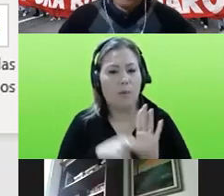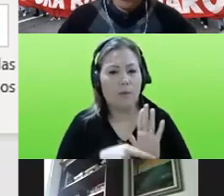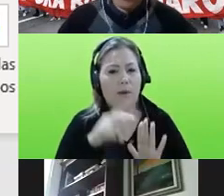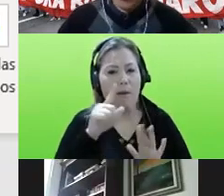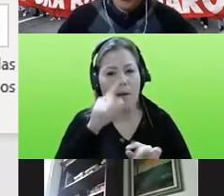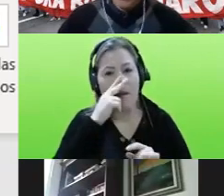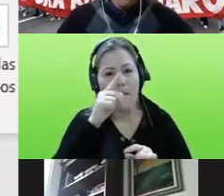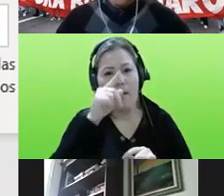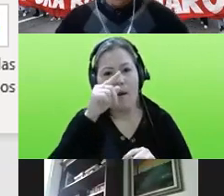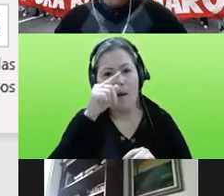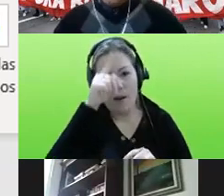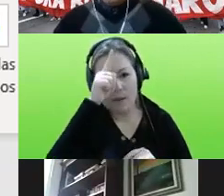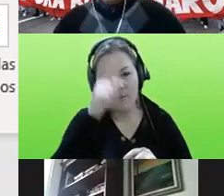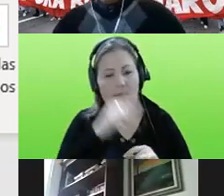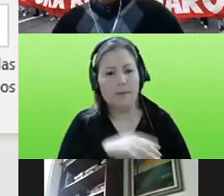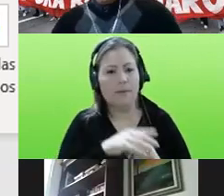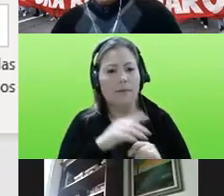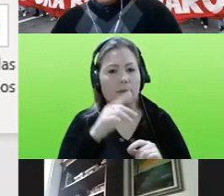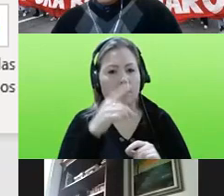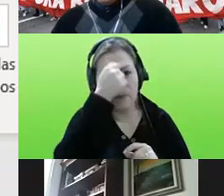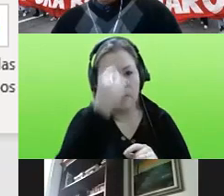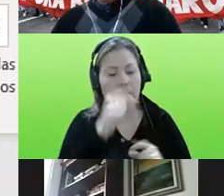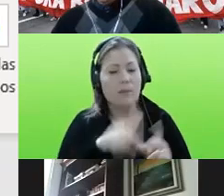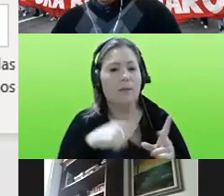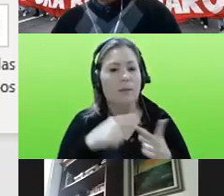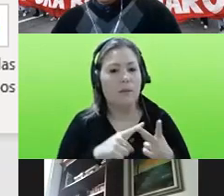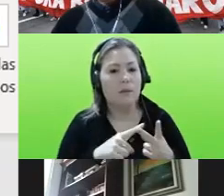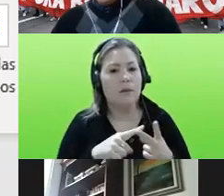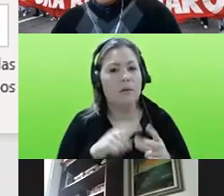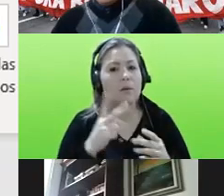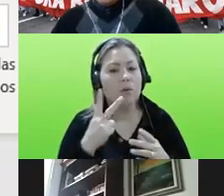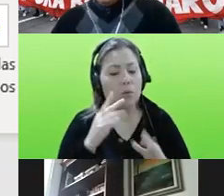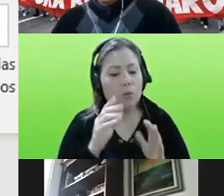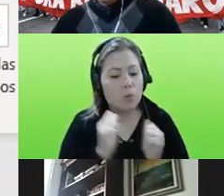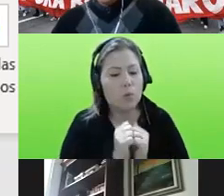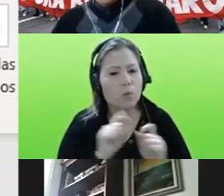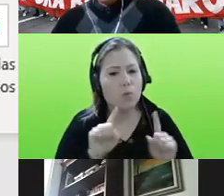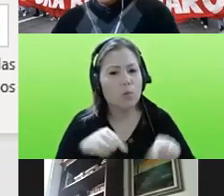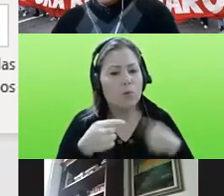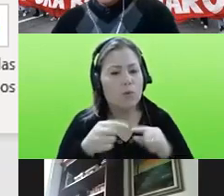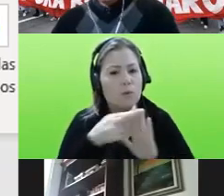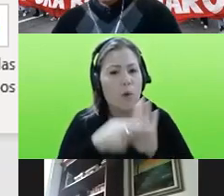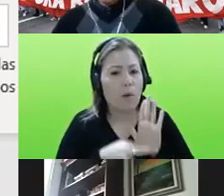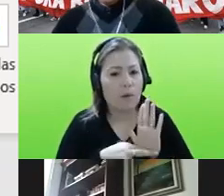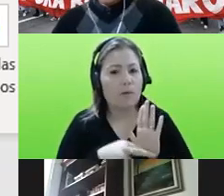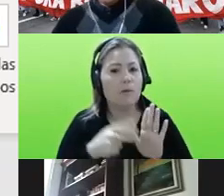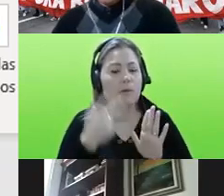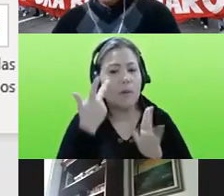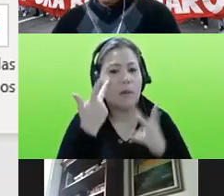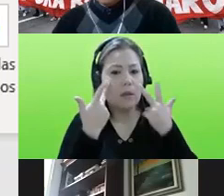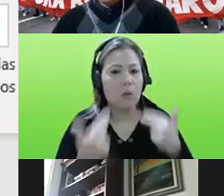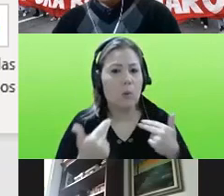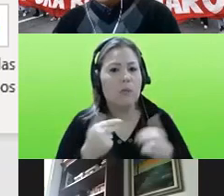e Forst, com os desafios normativos do naturalismo, como ele